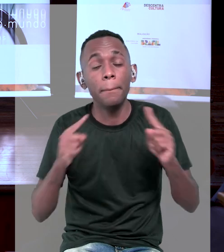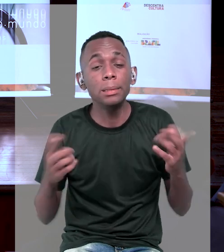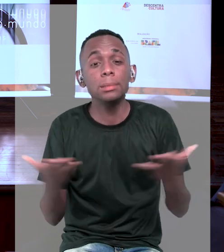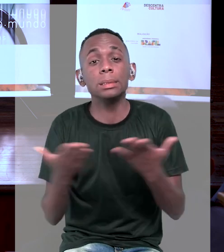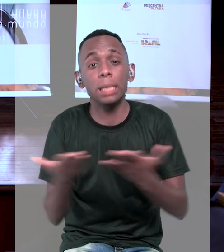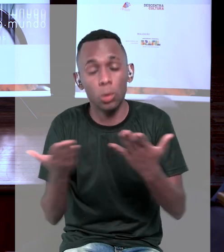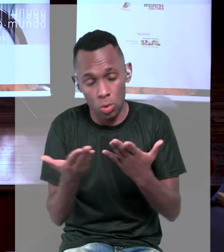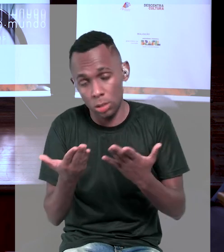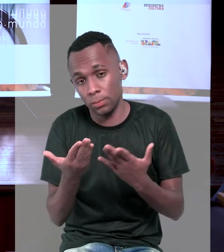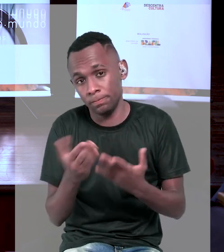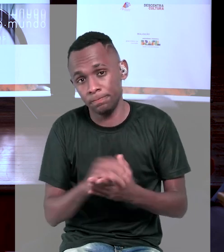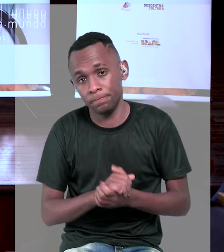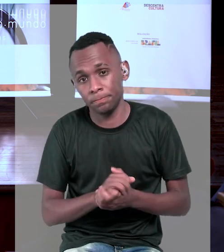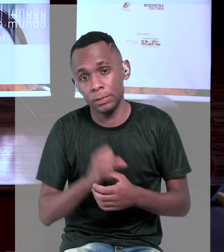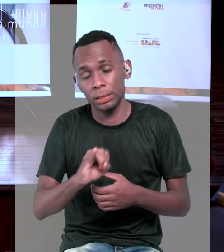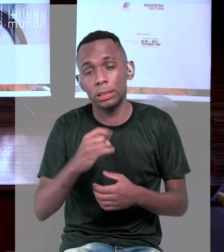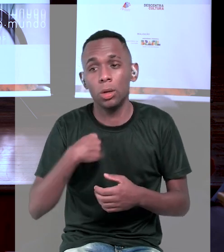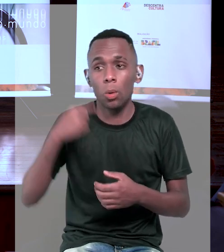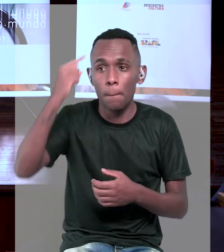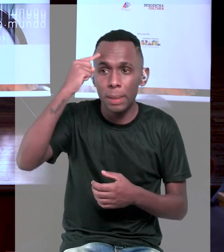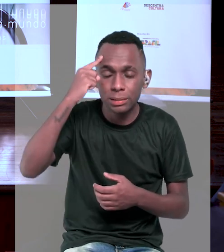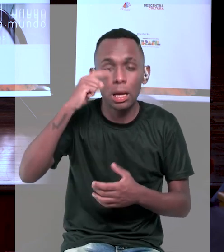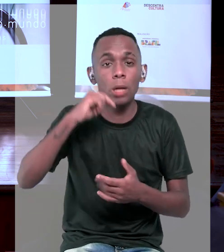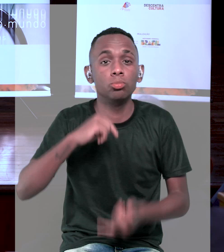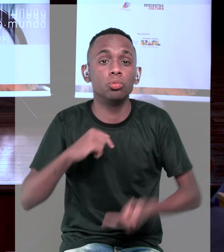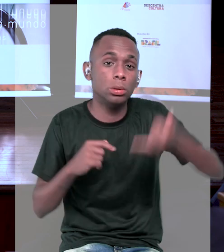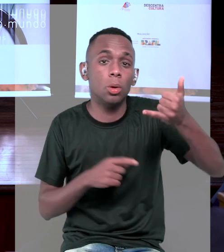se eu pensar no telefone celular, vejam,